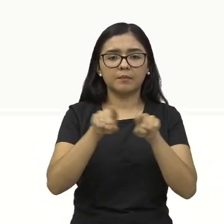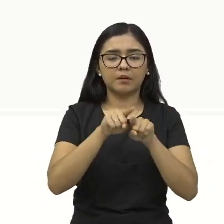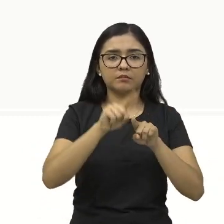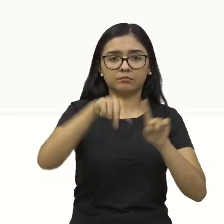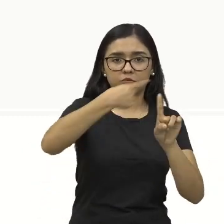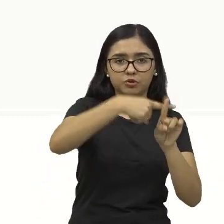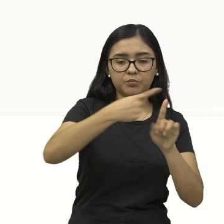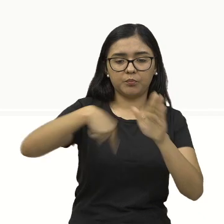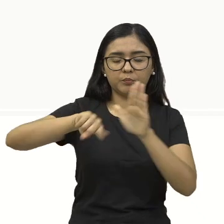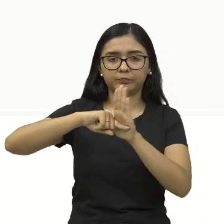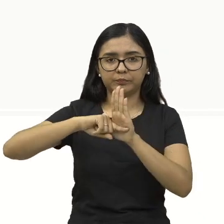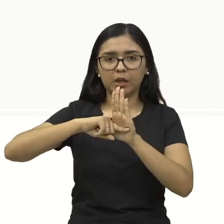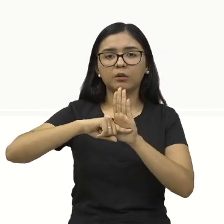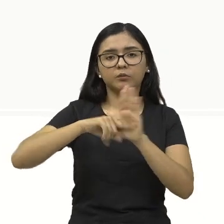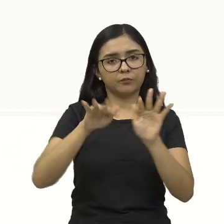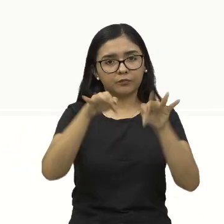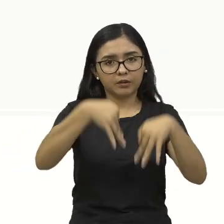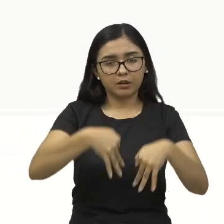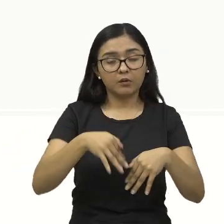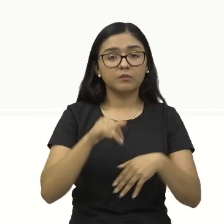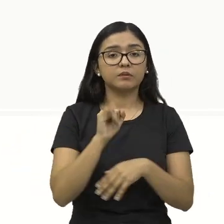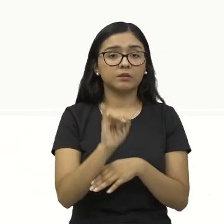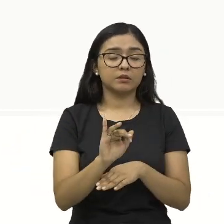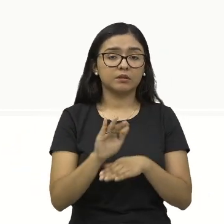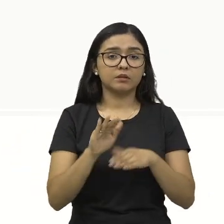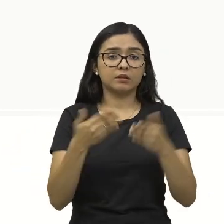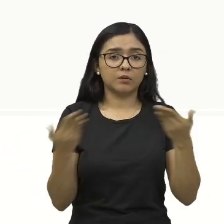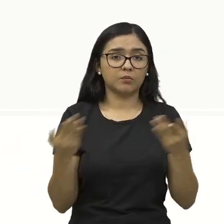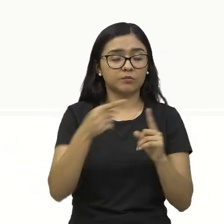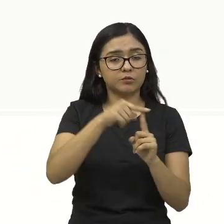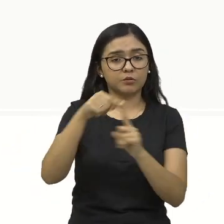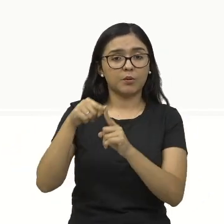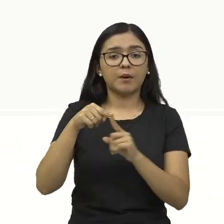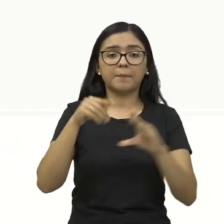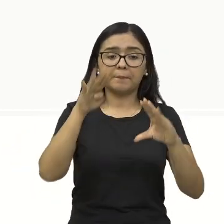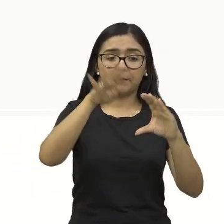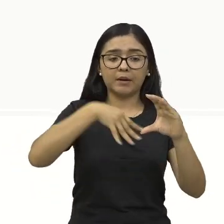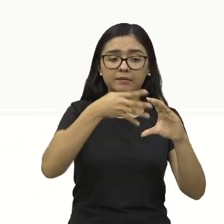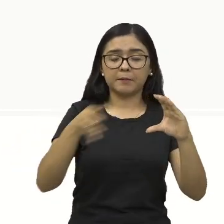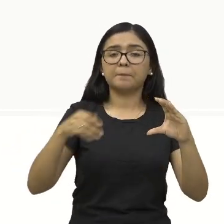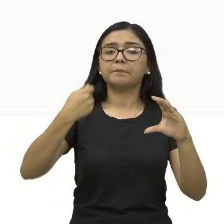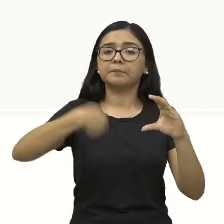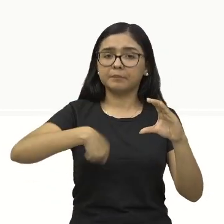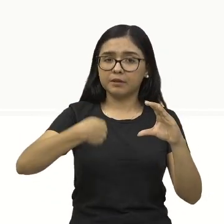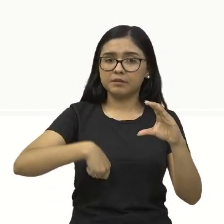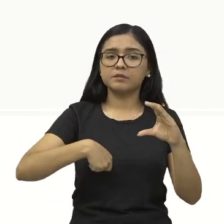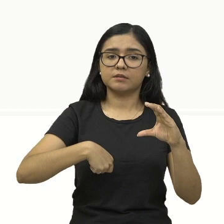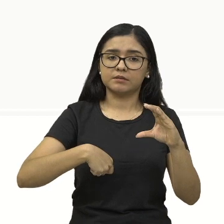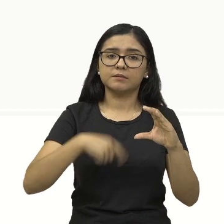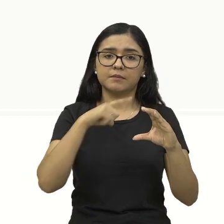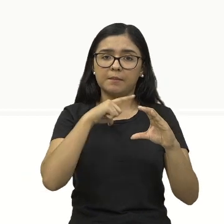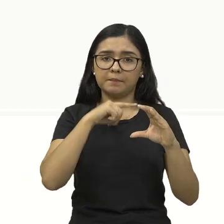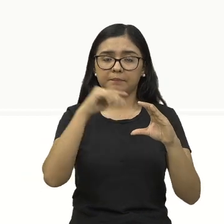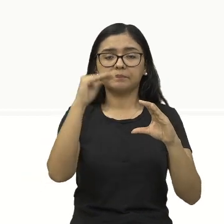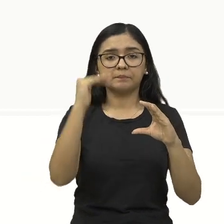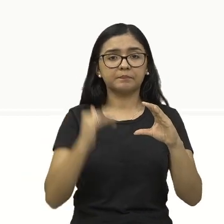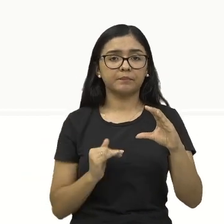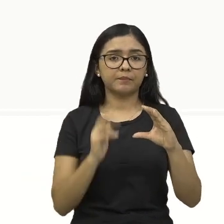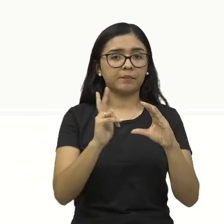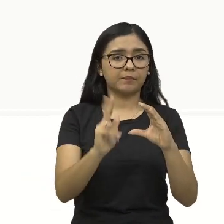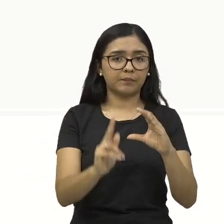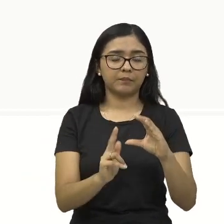final, né? Então, no caso da soma e da subtração, as matrizes precisam ser de mesma ordem, né? Nós vimos